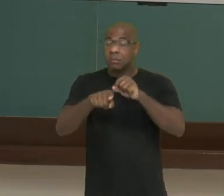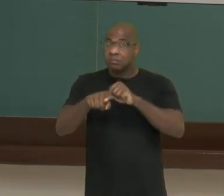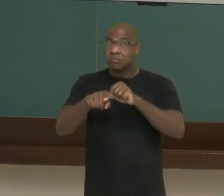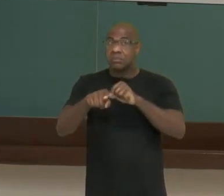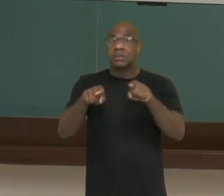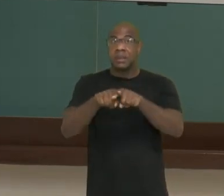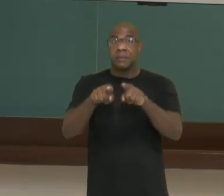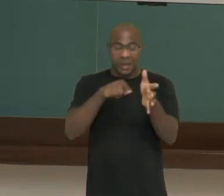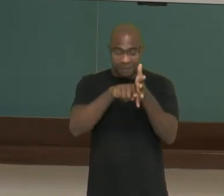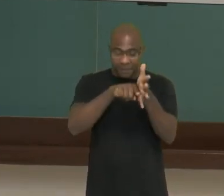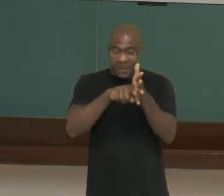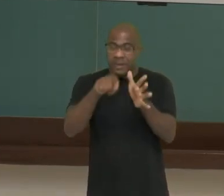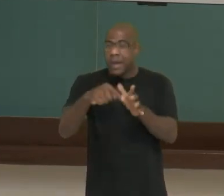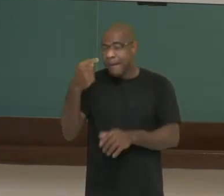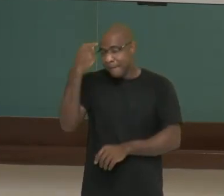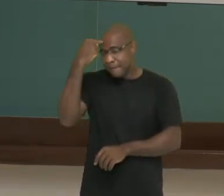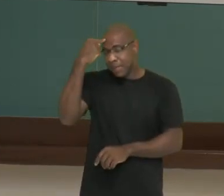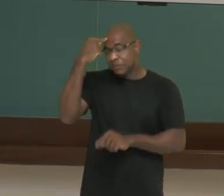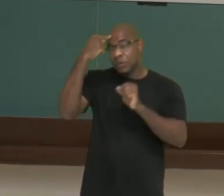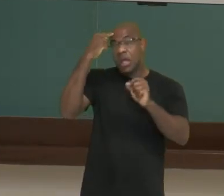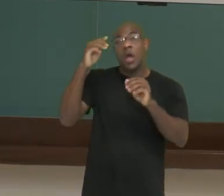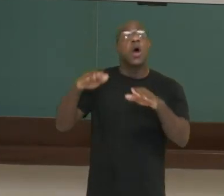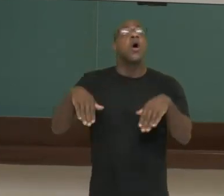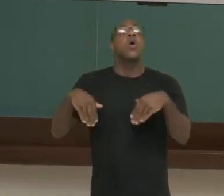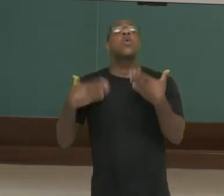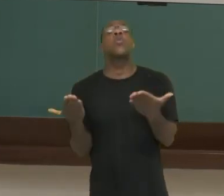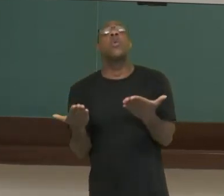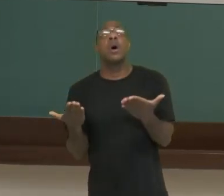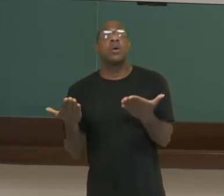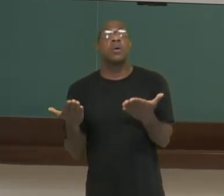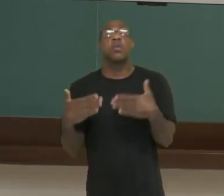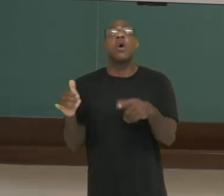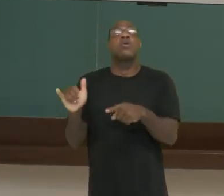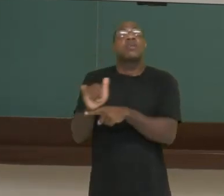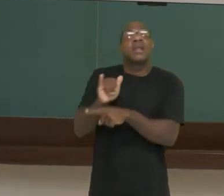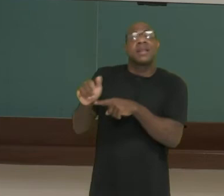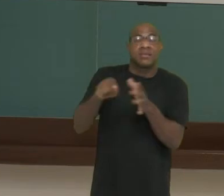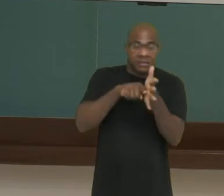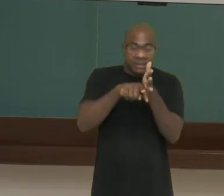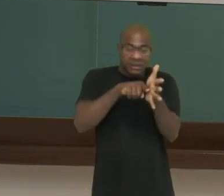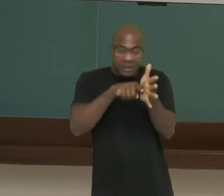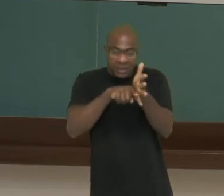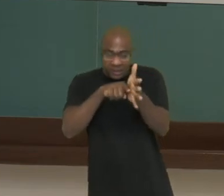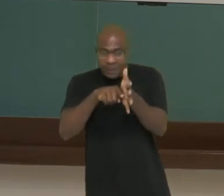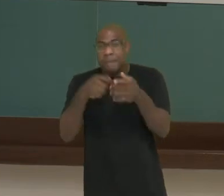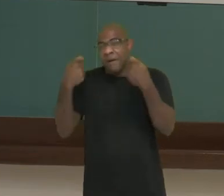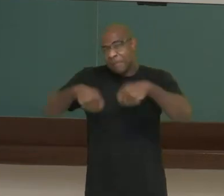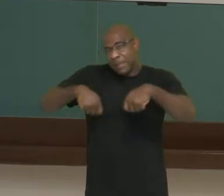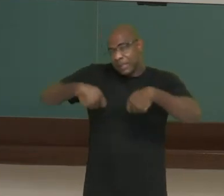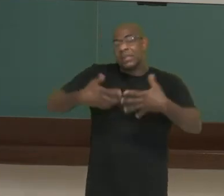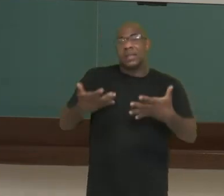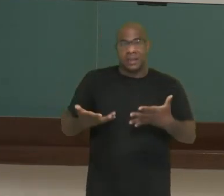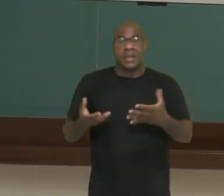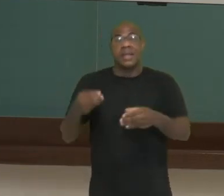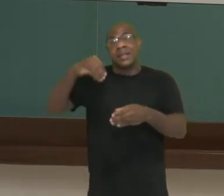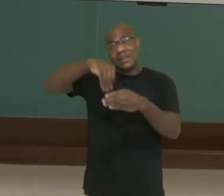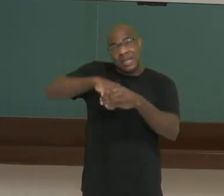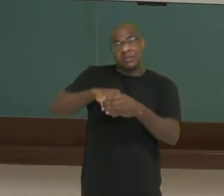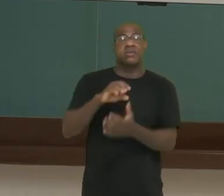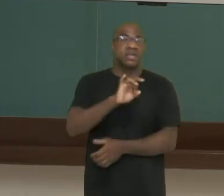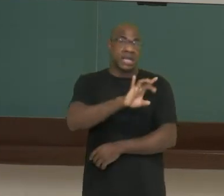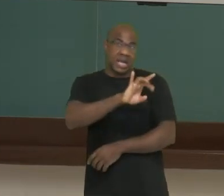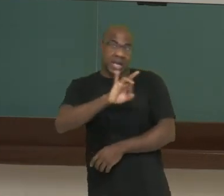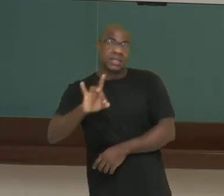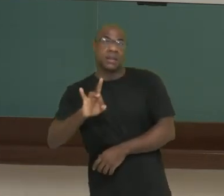tipo de pesquisa, já pensem em qual instrumento de pesquisa ela vai necessitar dentro de cada